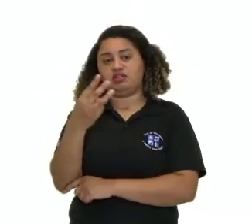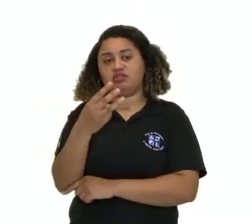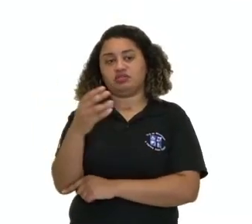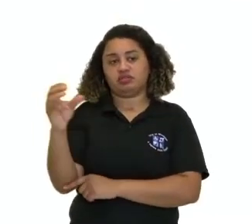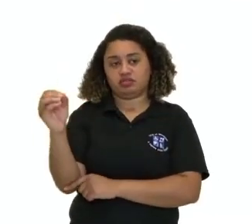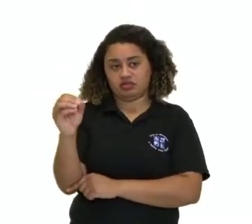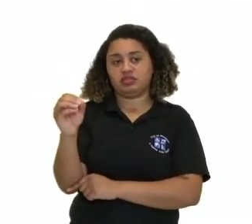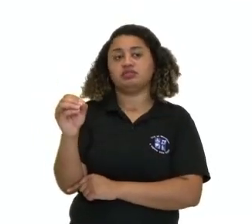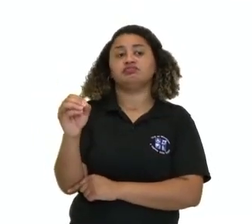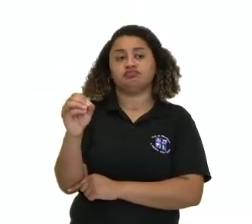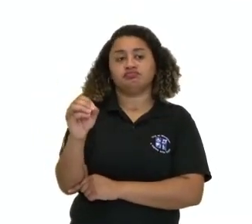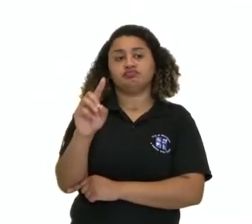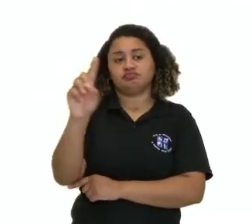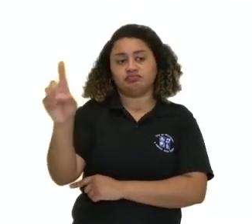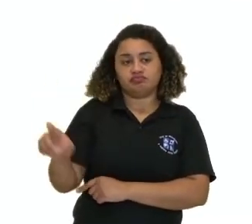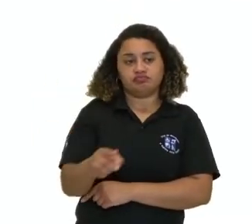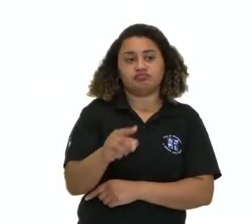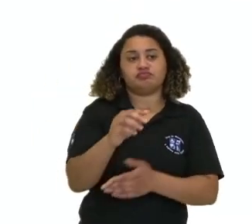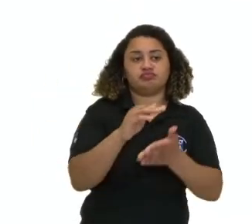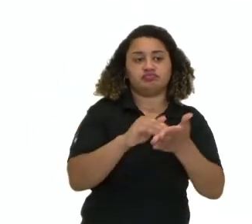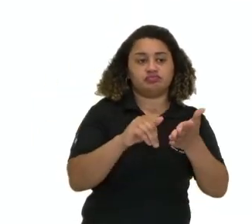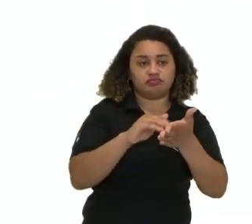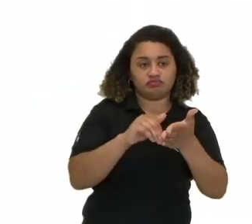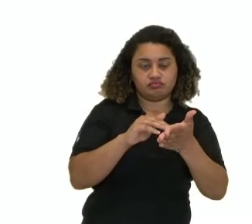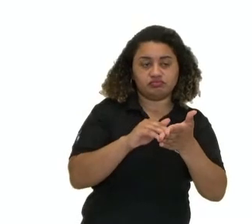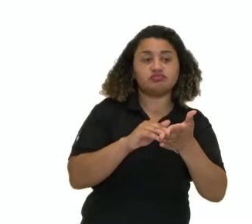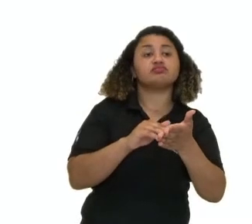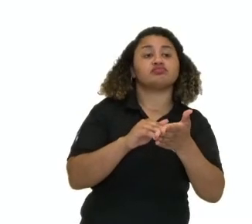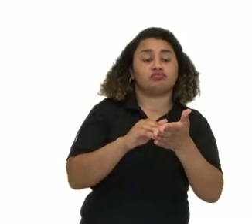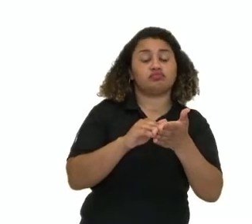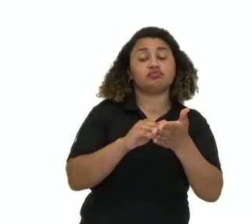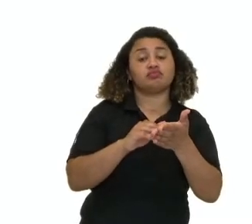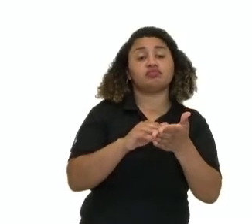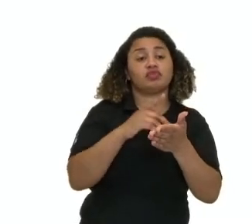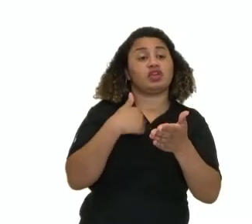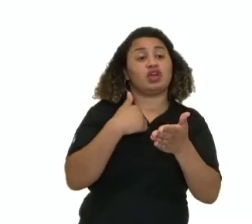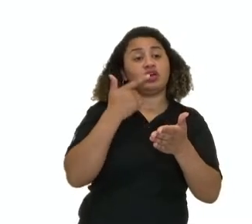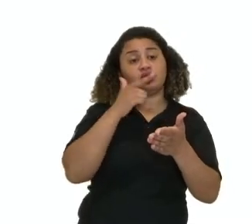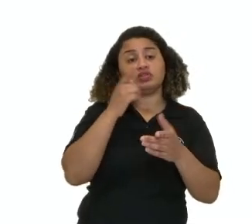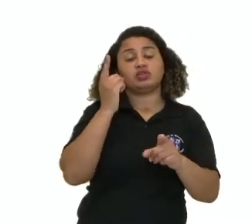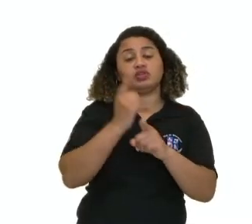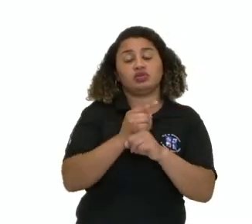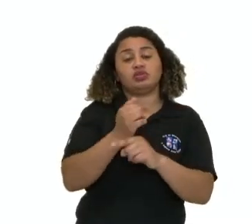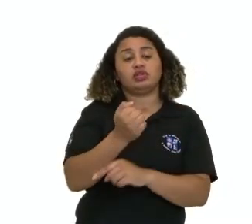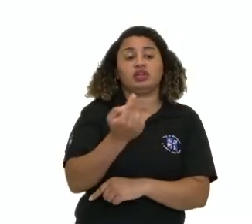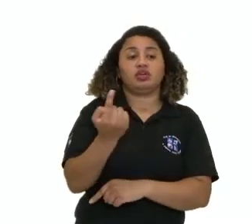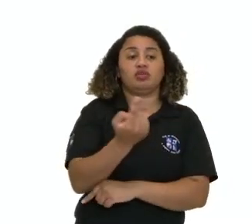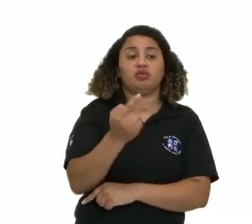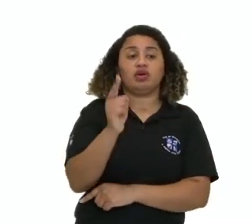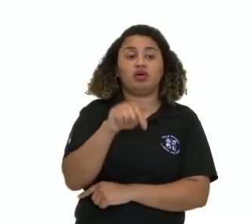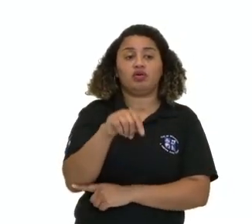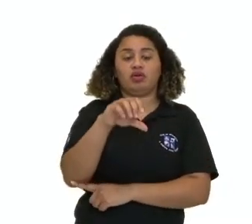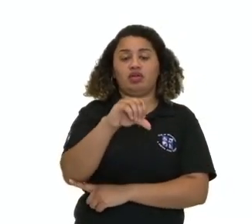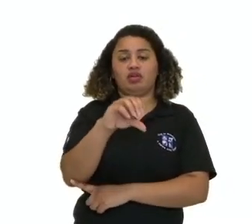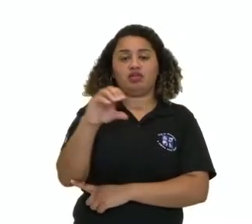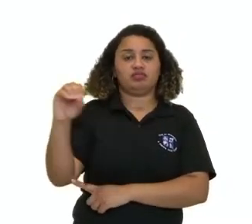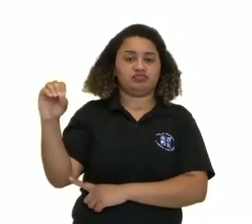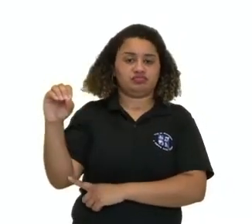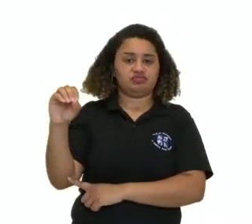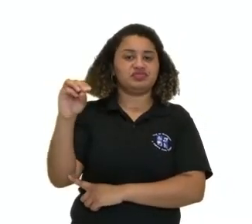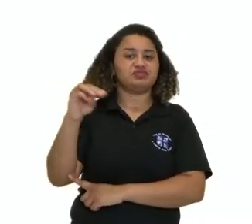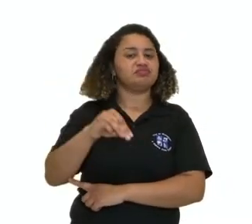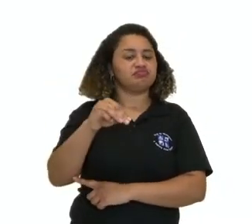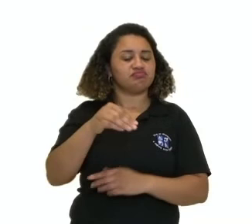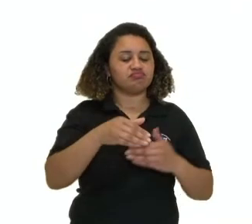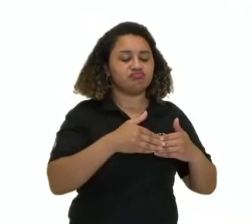a minha razão, que nesse caso é 100. 3 vezes 100, 300. Mais o meu A1, igual o A4 que a gente já